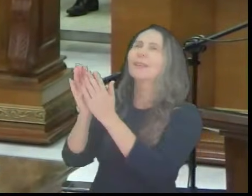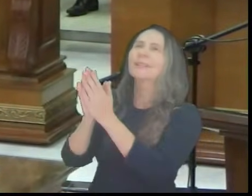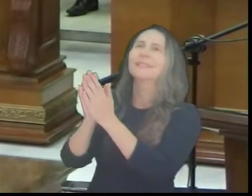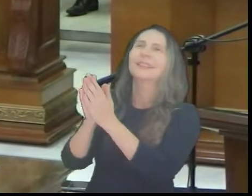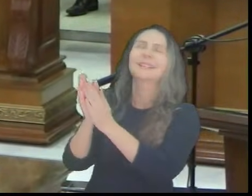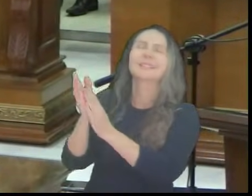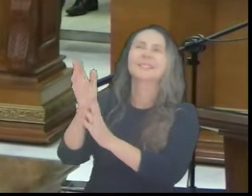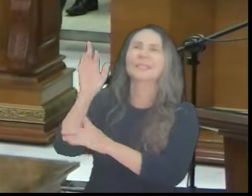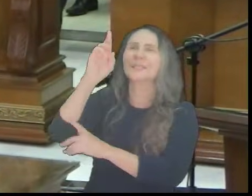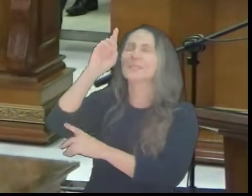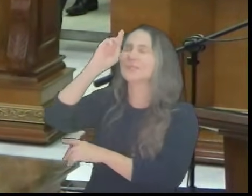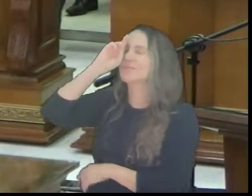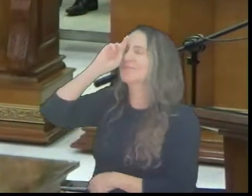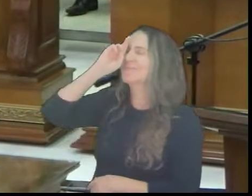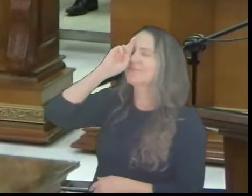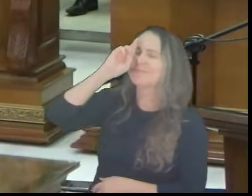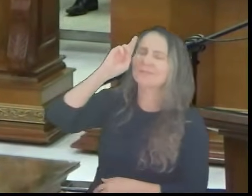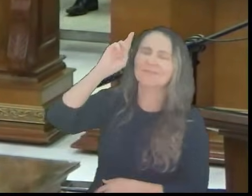Senhor,